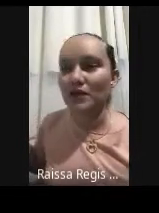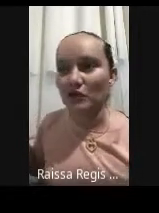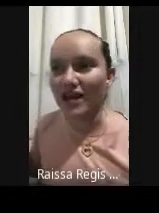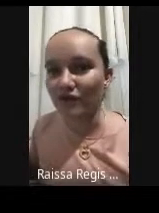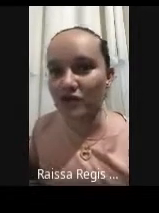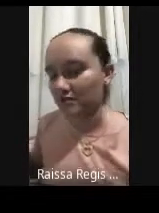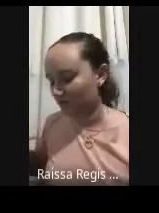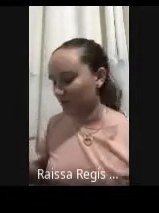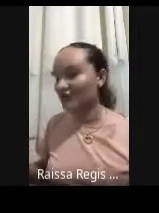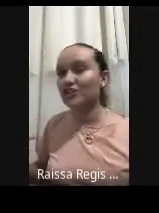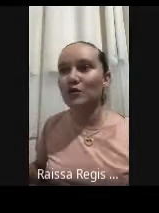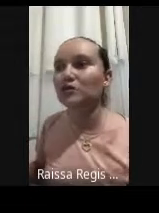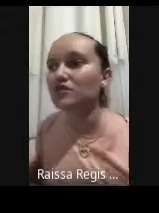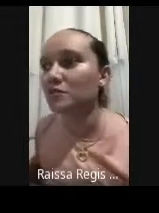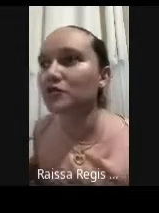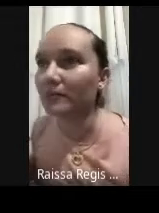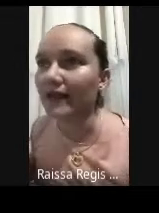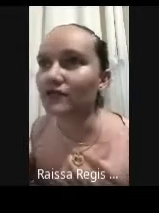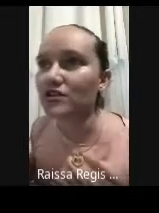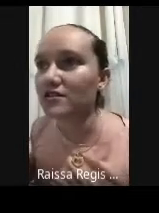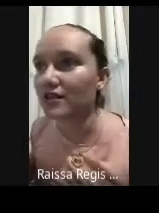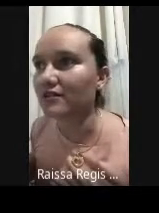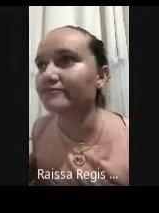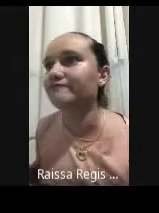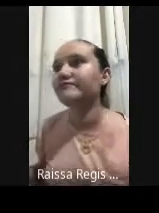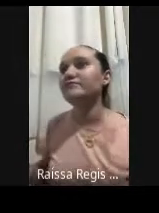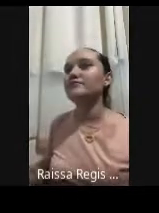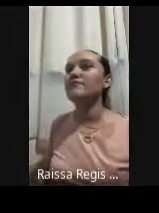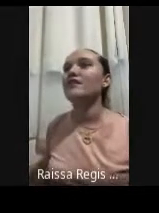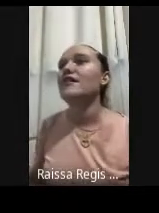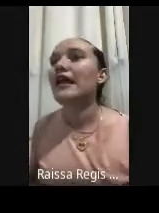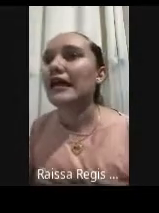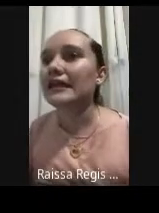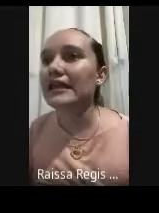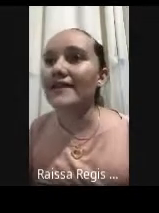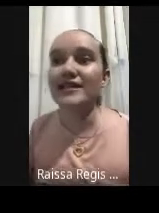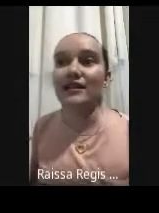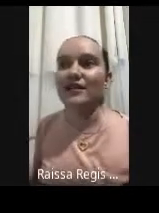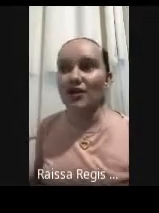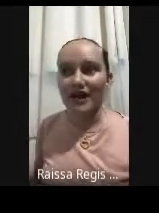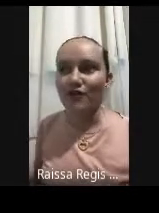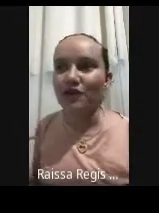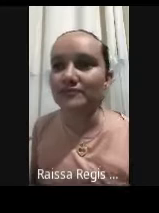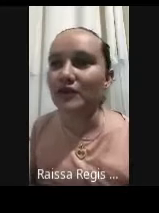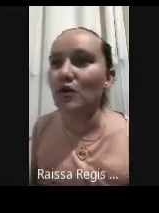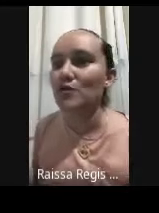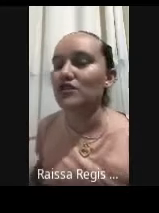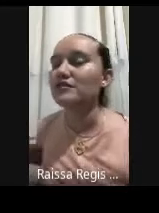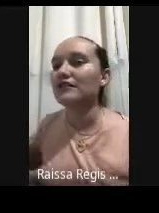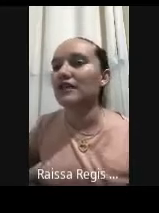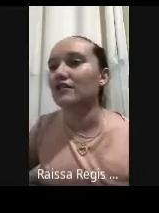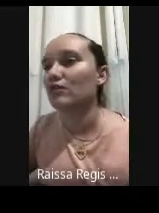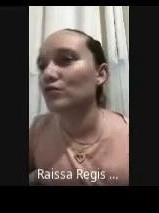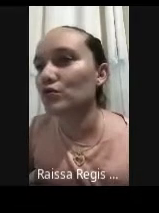isso são pictografias. A gente tem outro tipo também de escrita, que é a escrita ideográfica, como